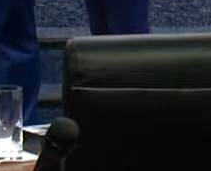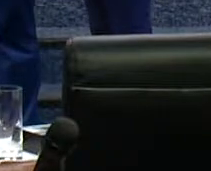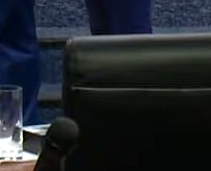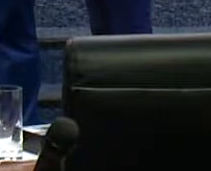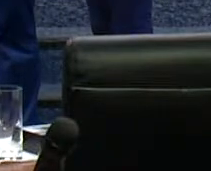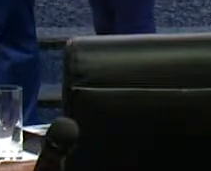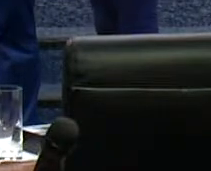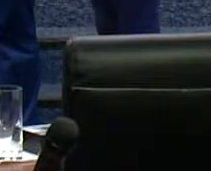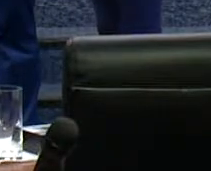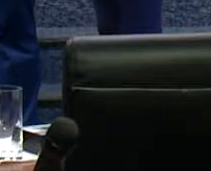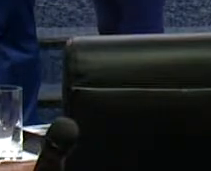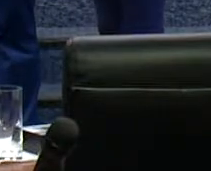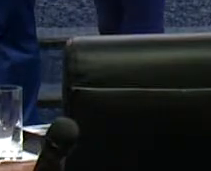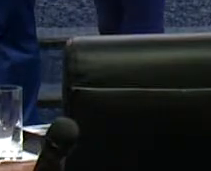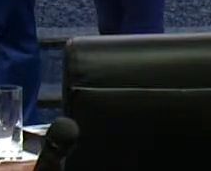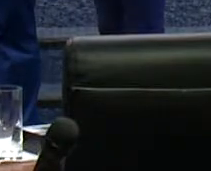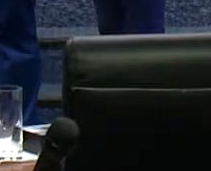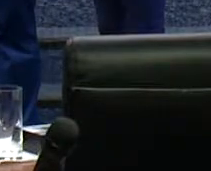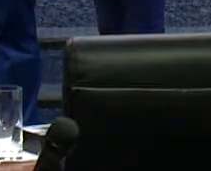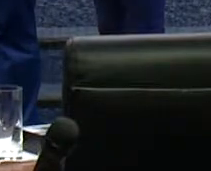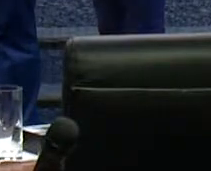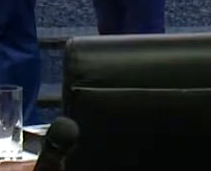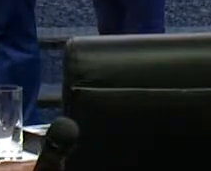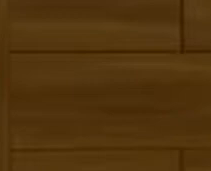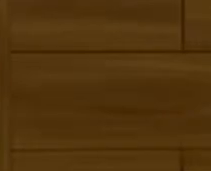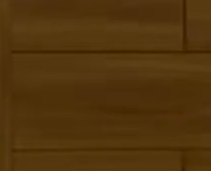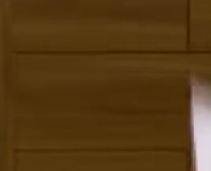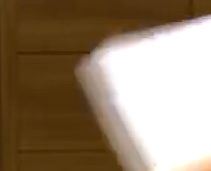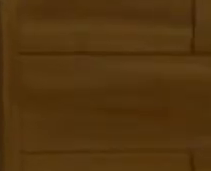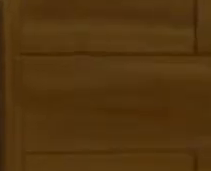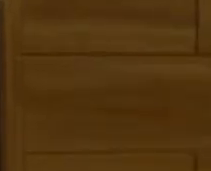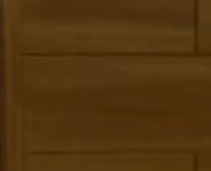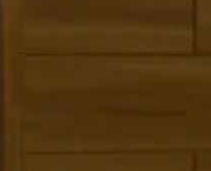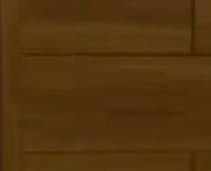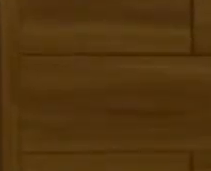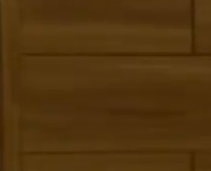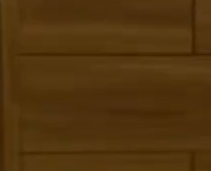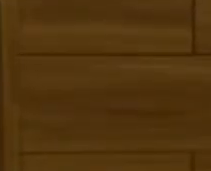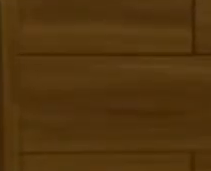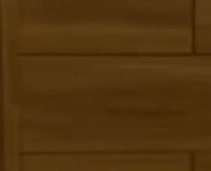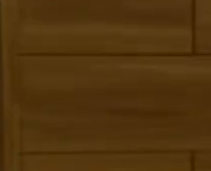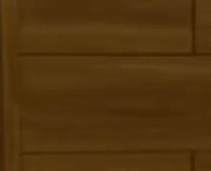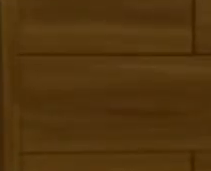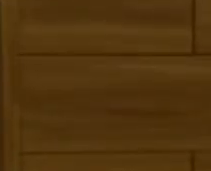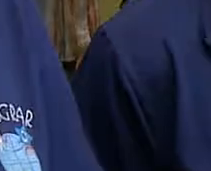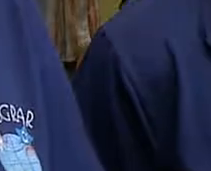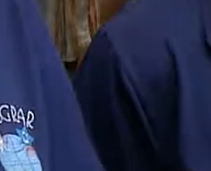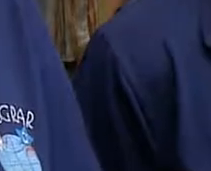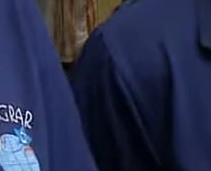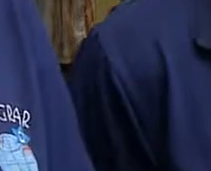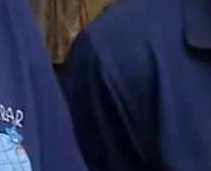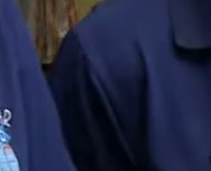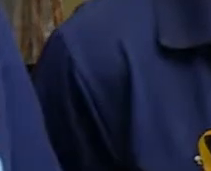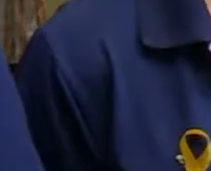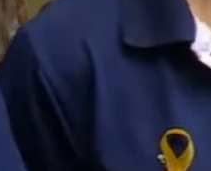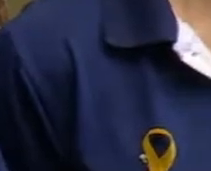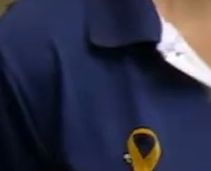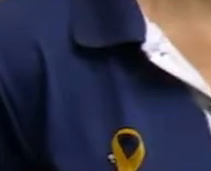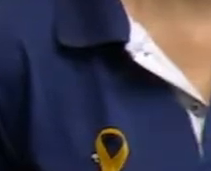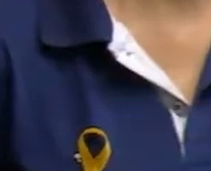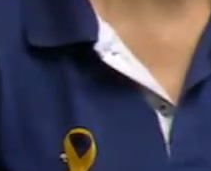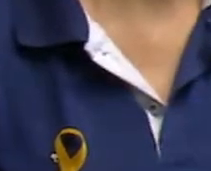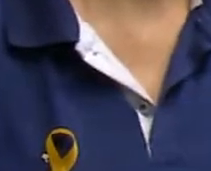os dias na mão de vocês. Não só vocês, mas todas as pessoas hoje que desenvolvem o trabalho de